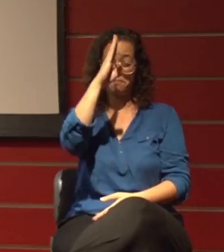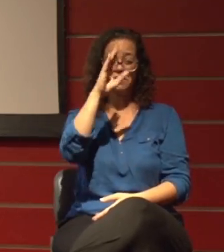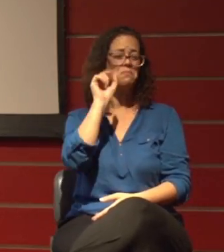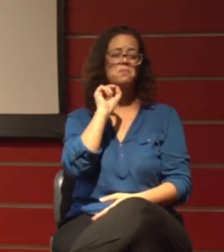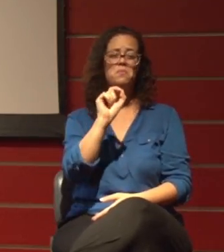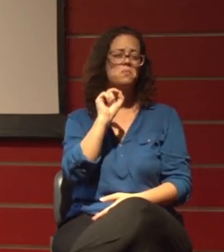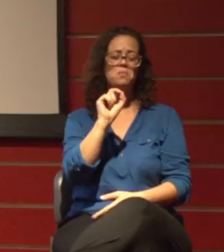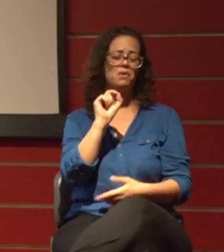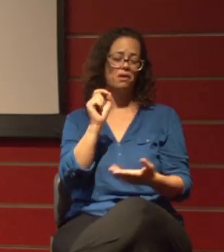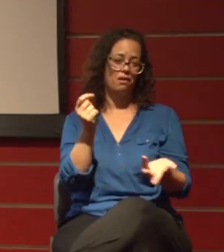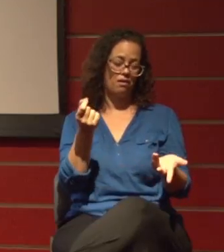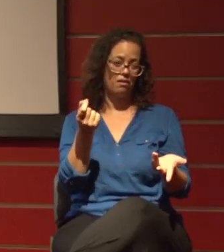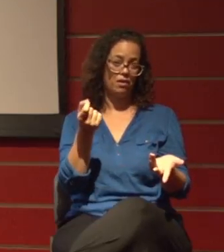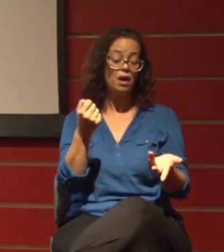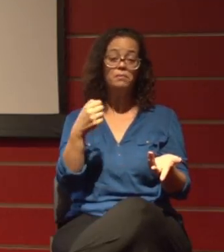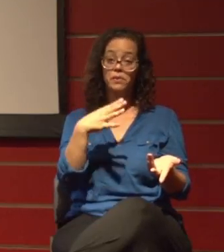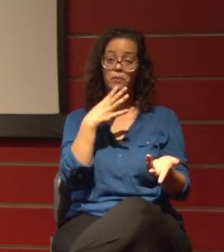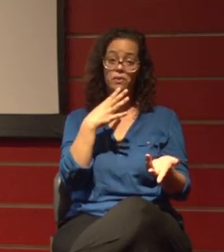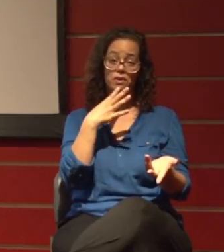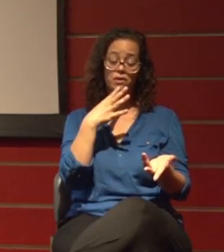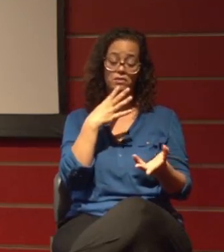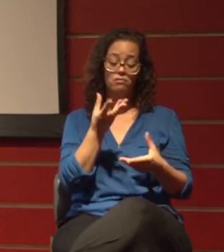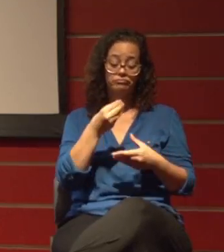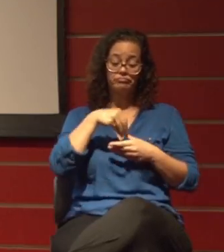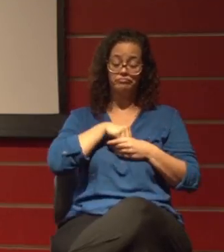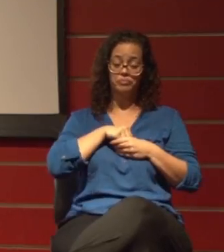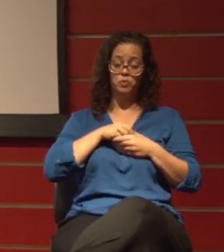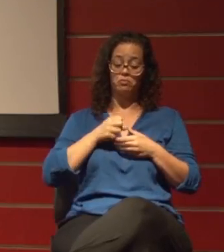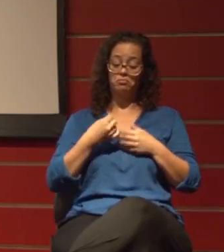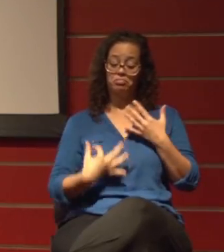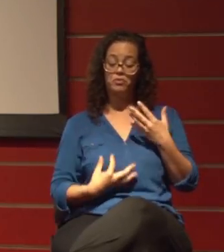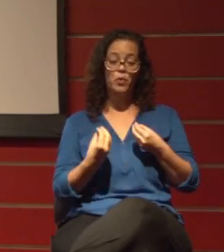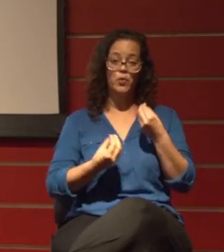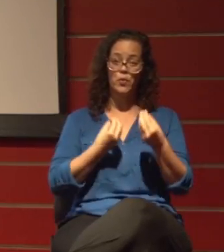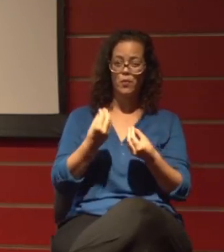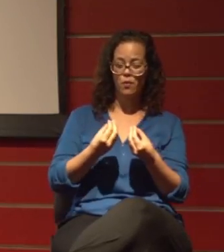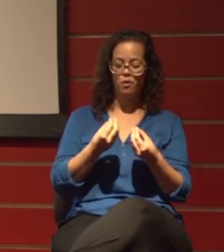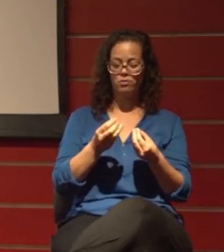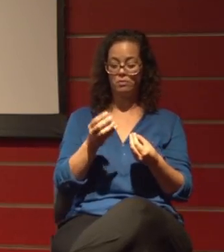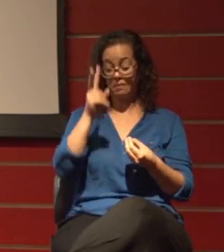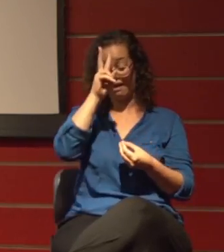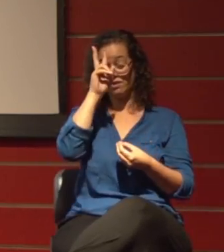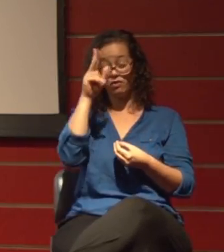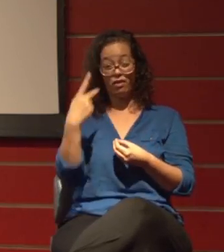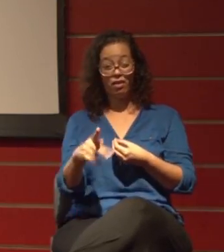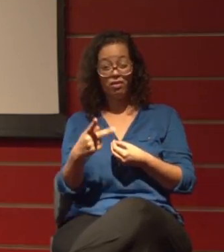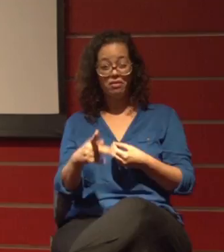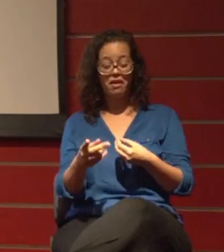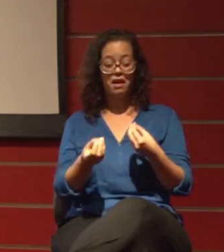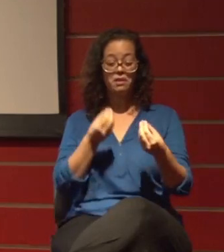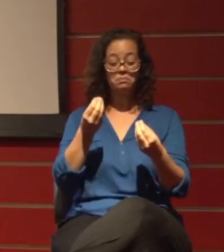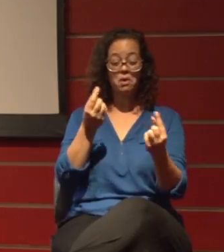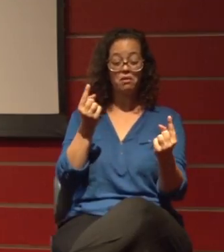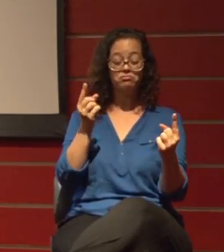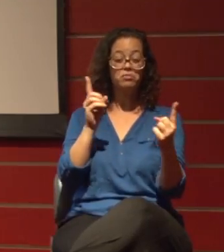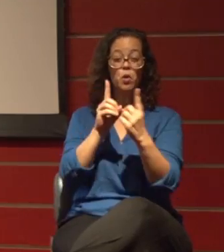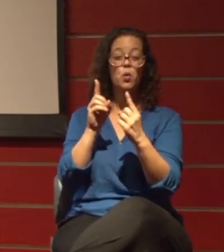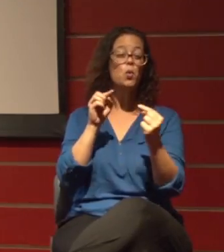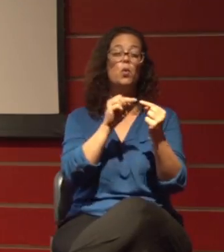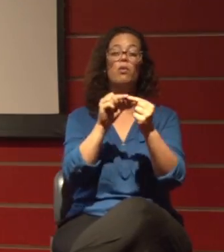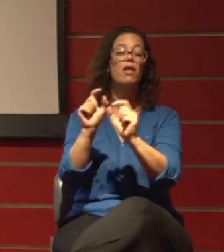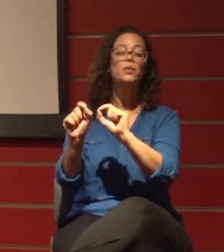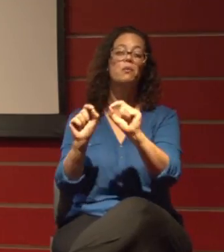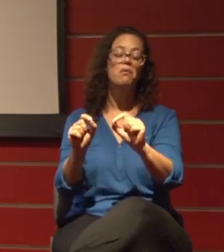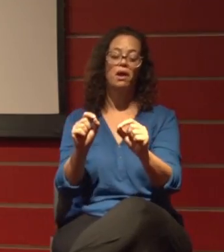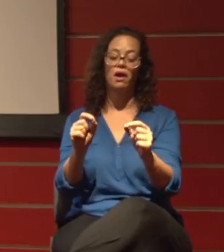Com quem você tá trabalhando por isso né conhecer bem desenvolver bem saber bem a história dele com quem ele é bater altos papos